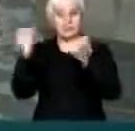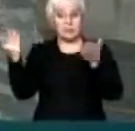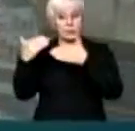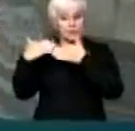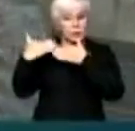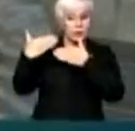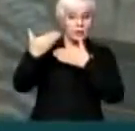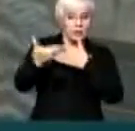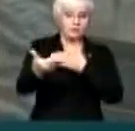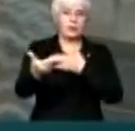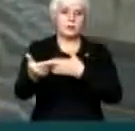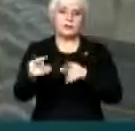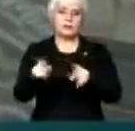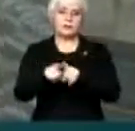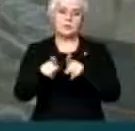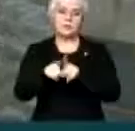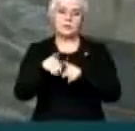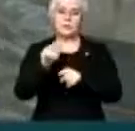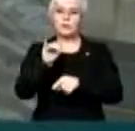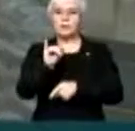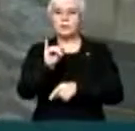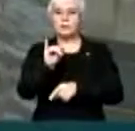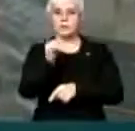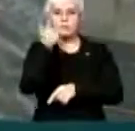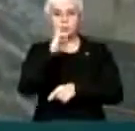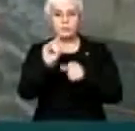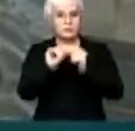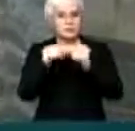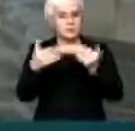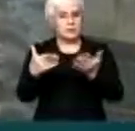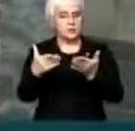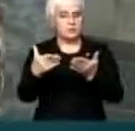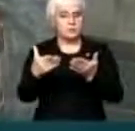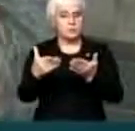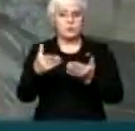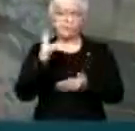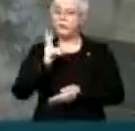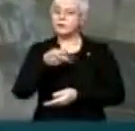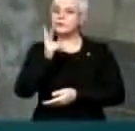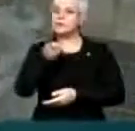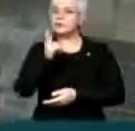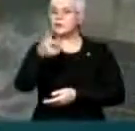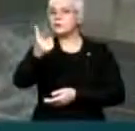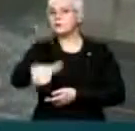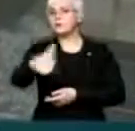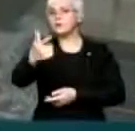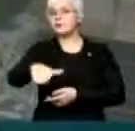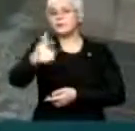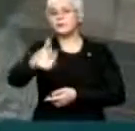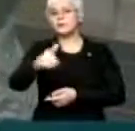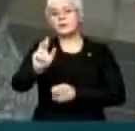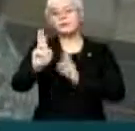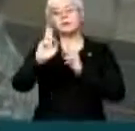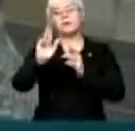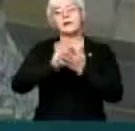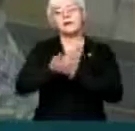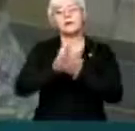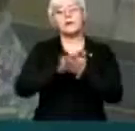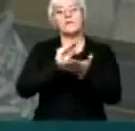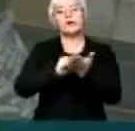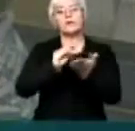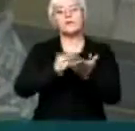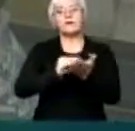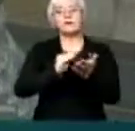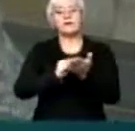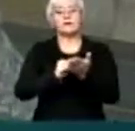conseguiu avançar. Sem o que a gente vai ficando patinando, e chega um dado momento que a gente fica sem perspectiva, e é a pior coisa em